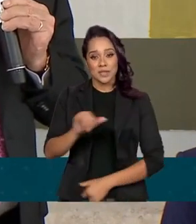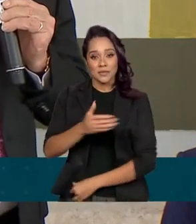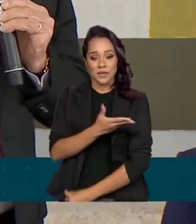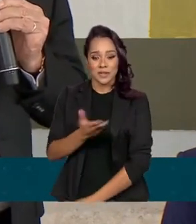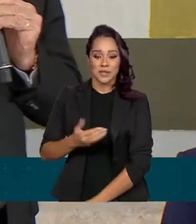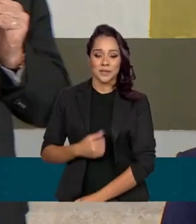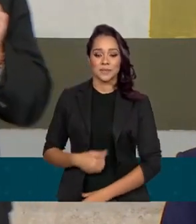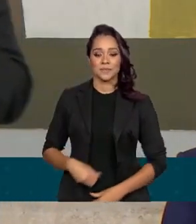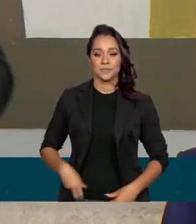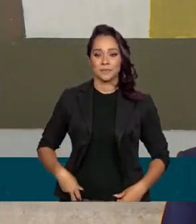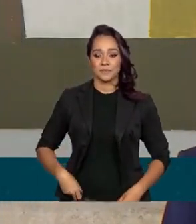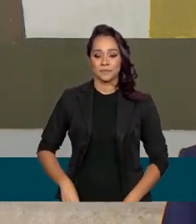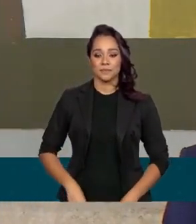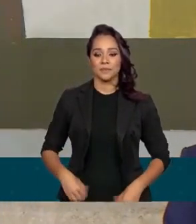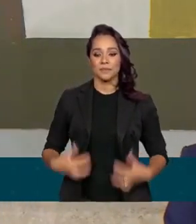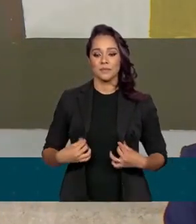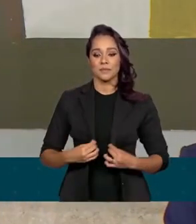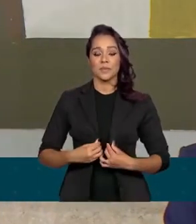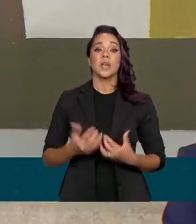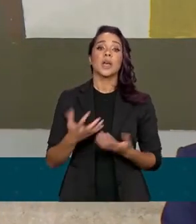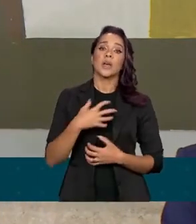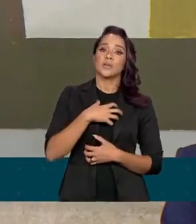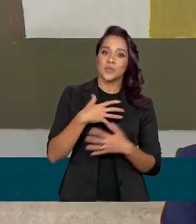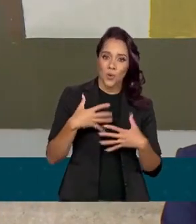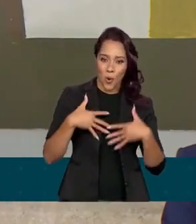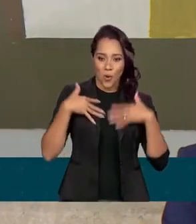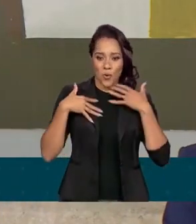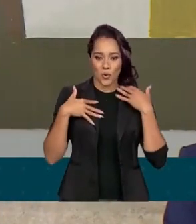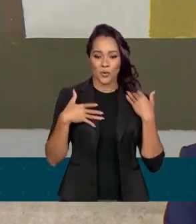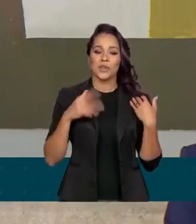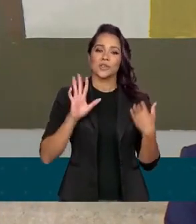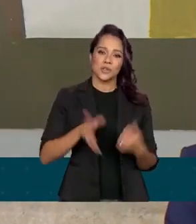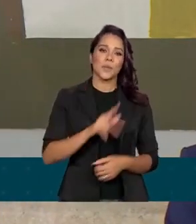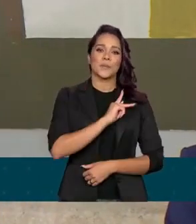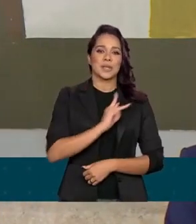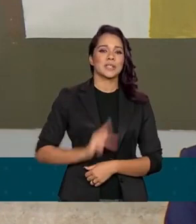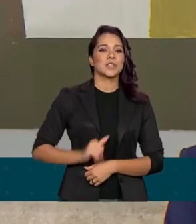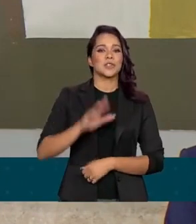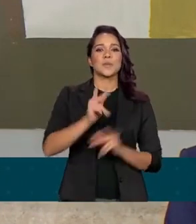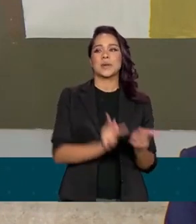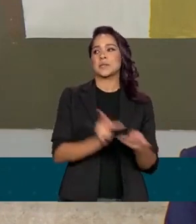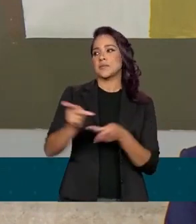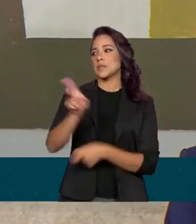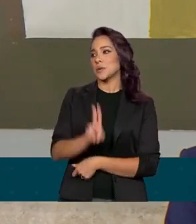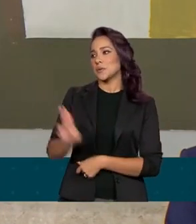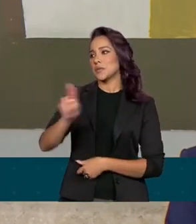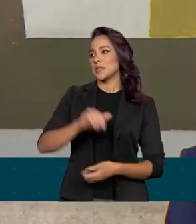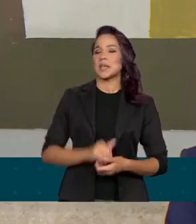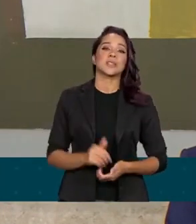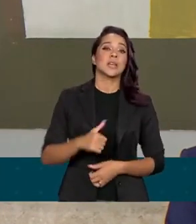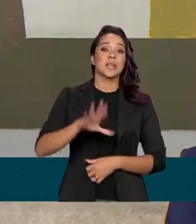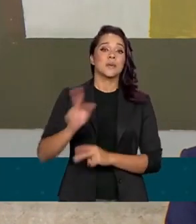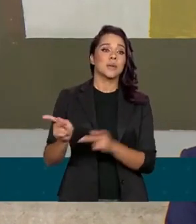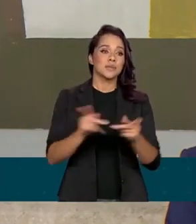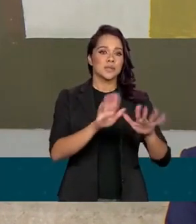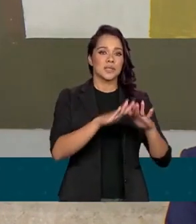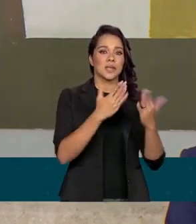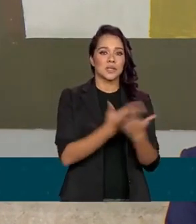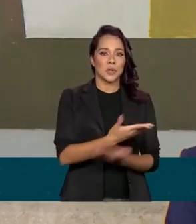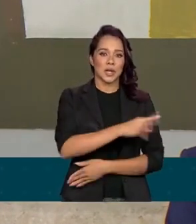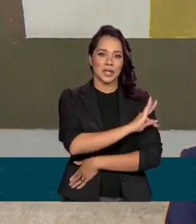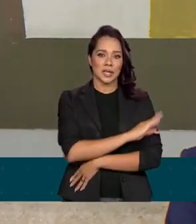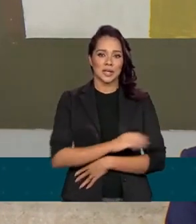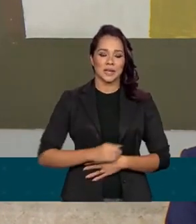vocês, eu tenho orgulho de ter sido o presidente que mais visitei a universidade, que mais visitei escolas